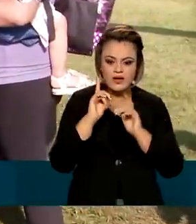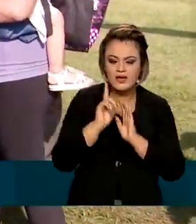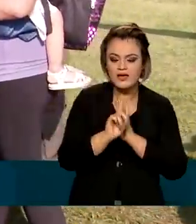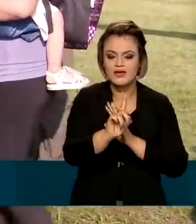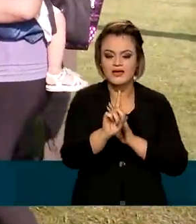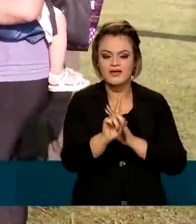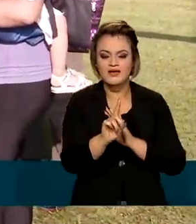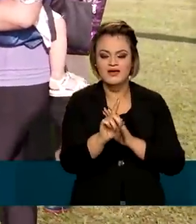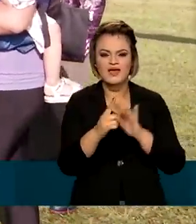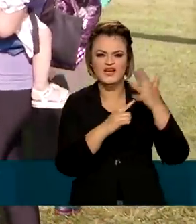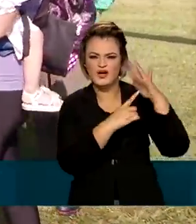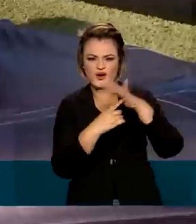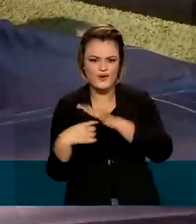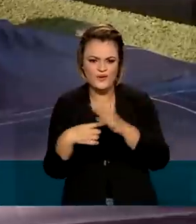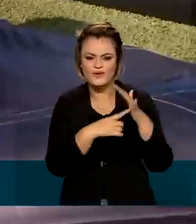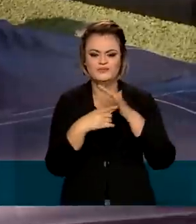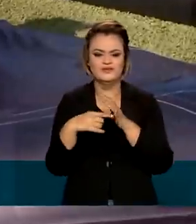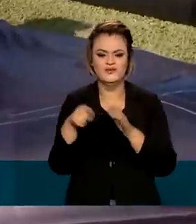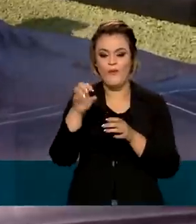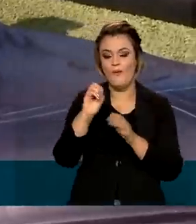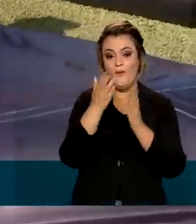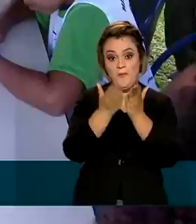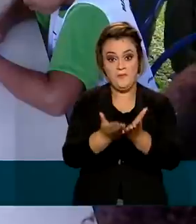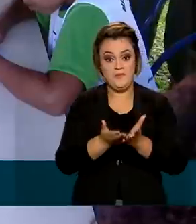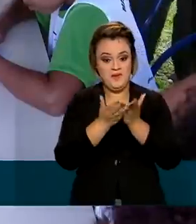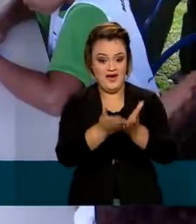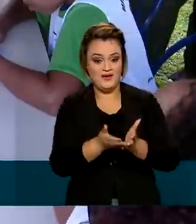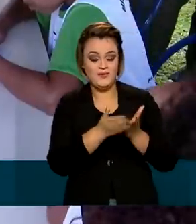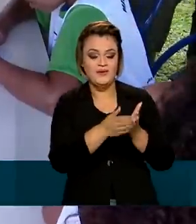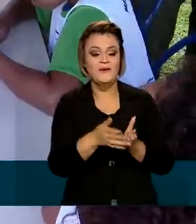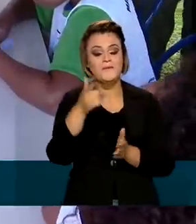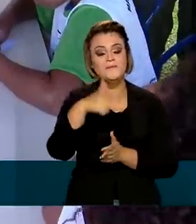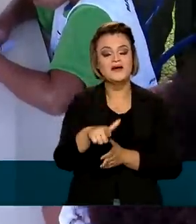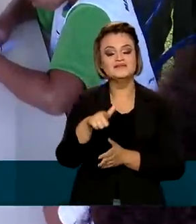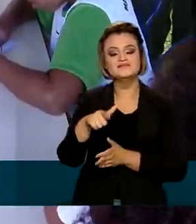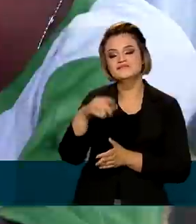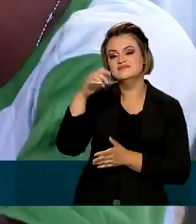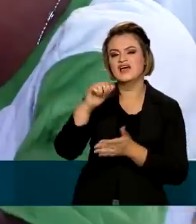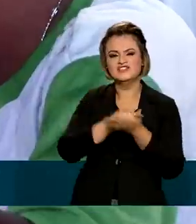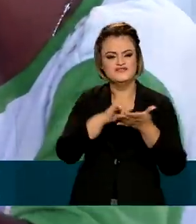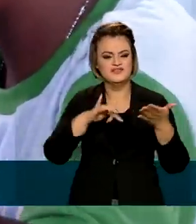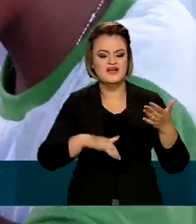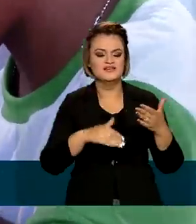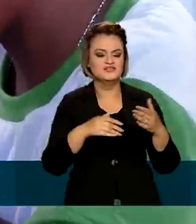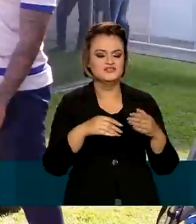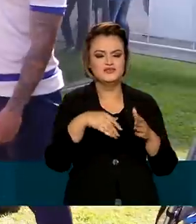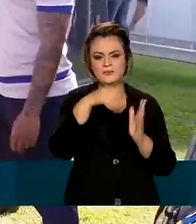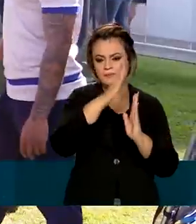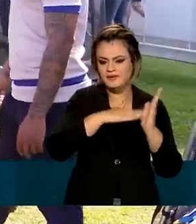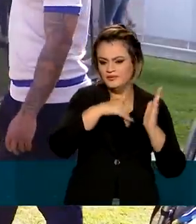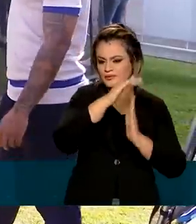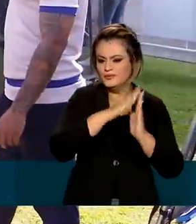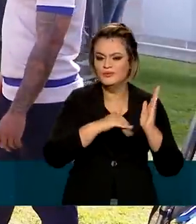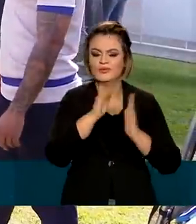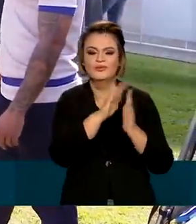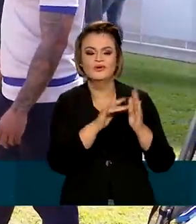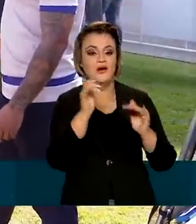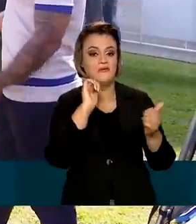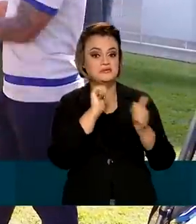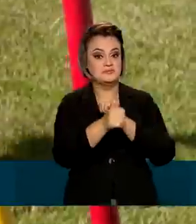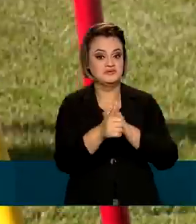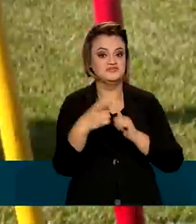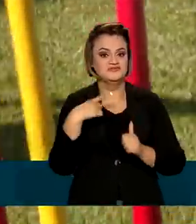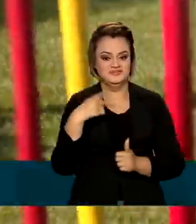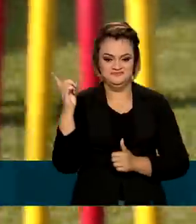como tanque, helicóptero e embarcações, além de participar de atividades de pintura e atividades